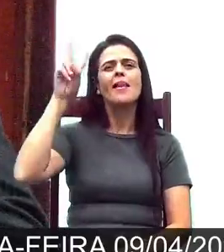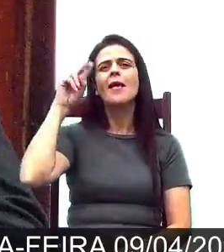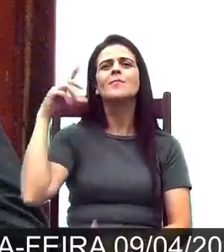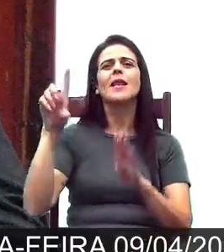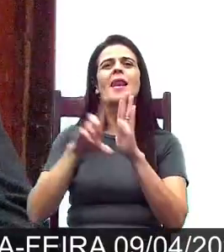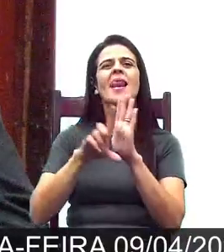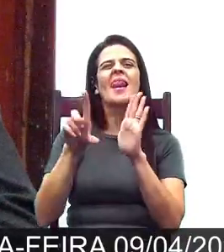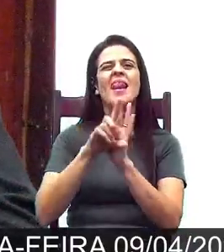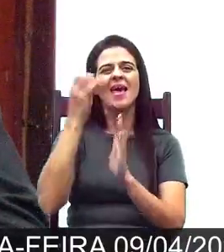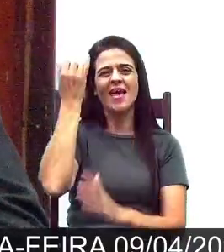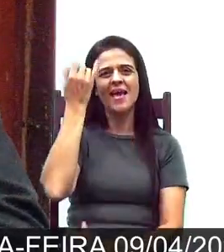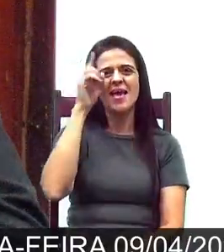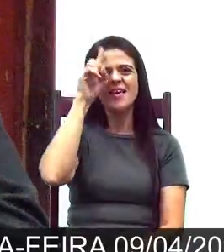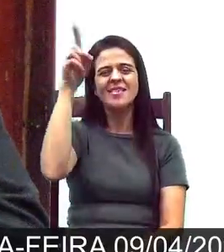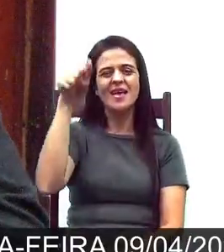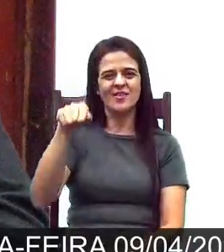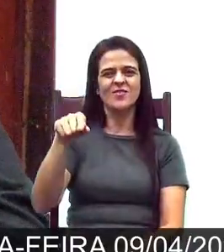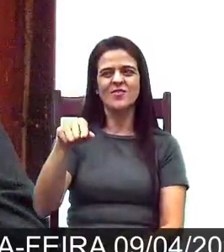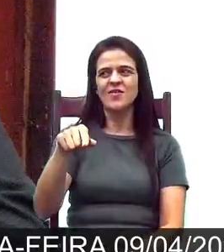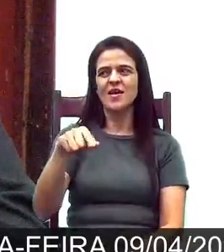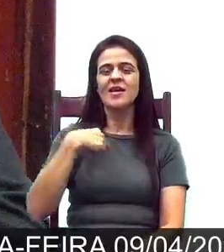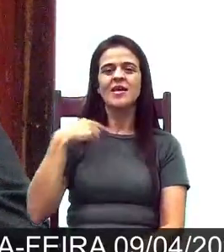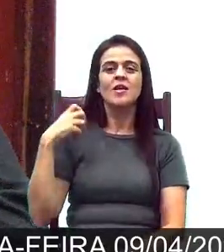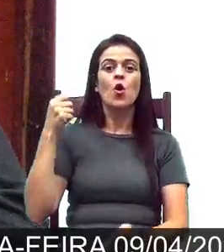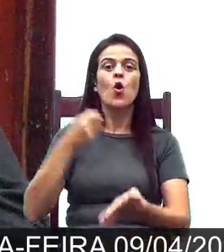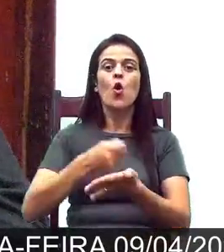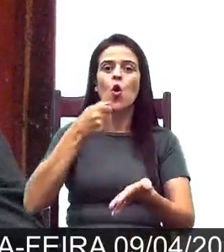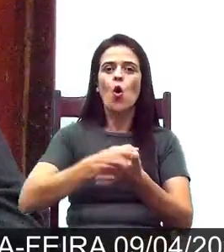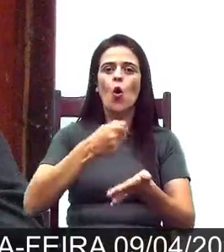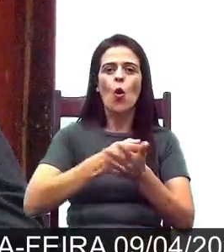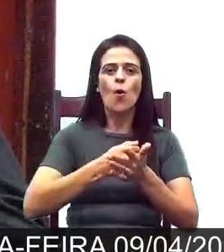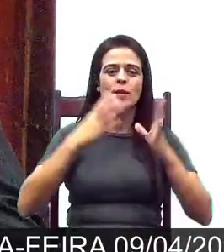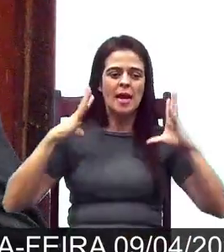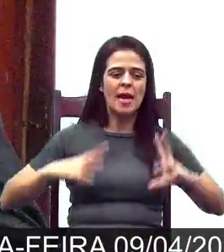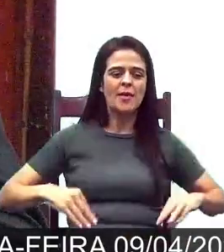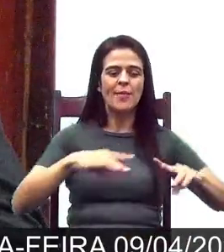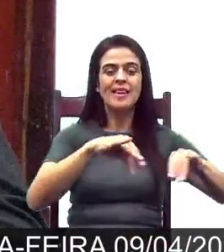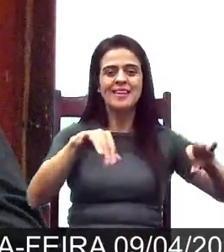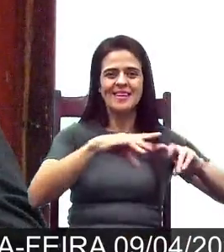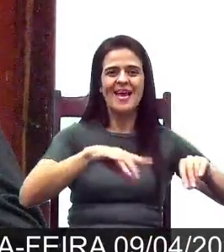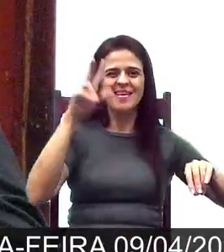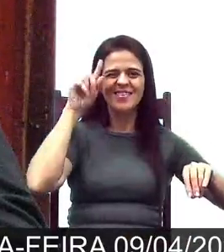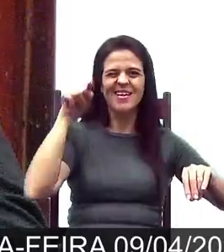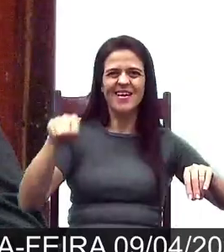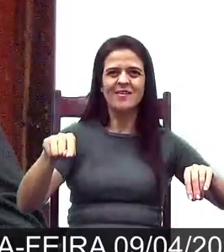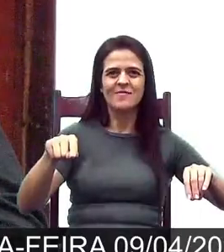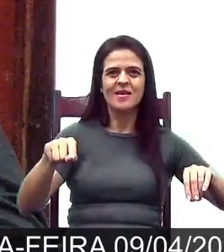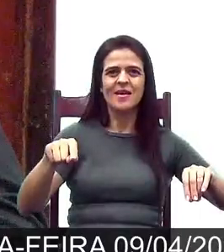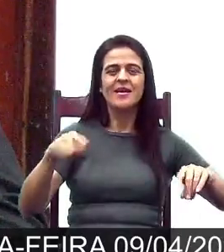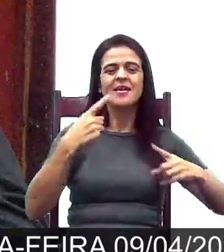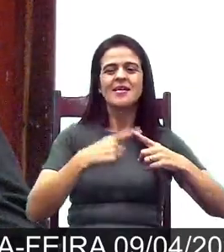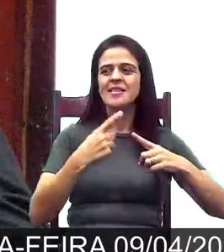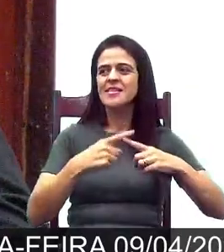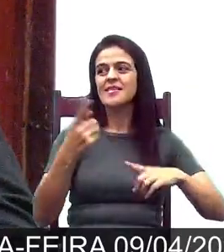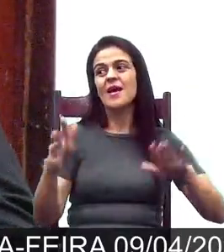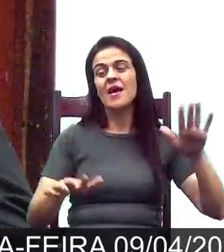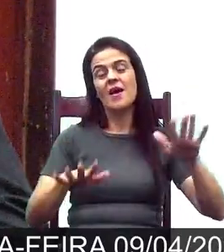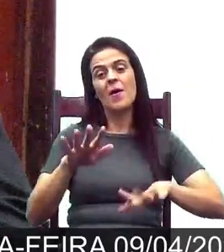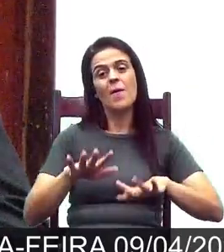que cobra a limpeza dos lotes, né, o IPTU progressivo,